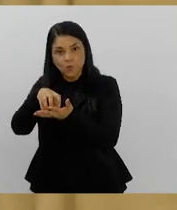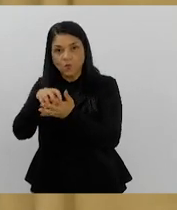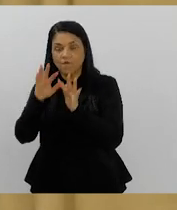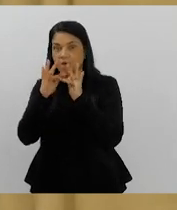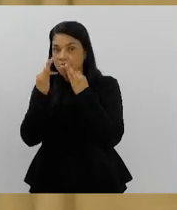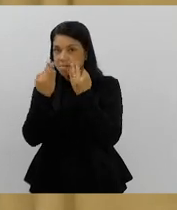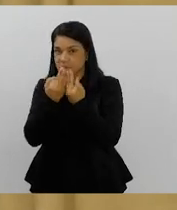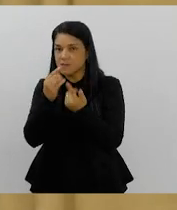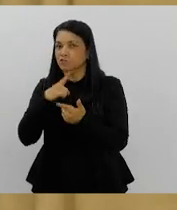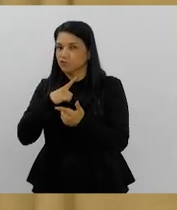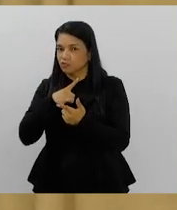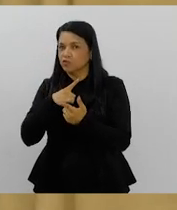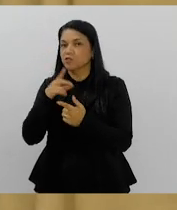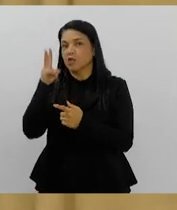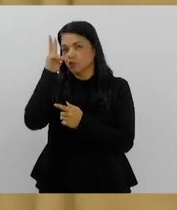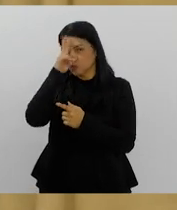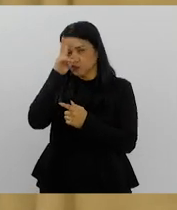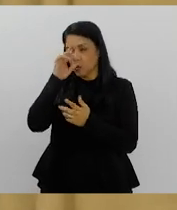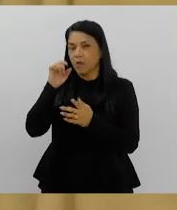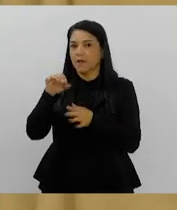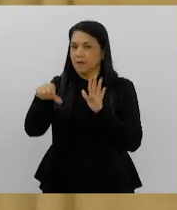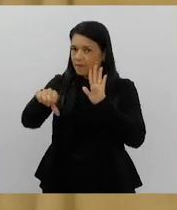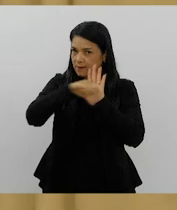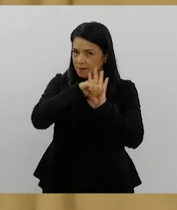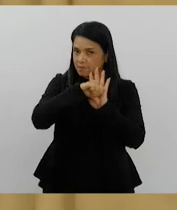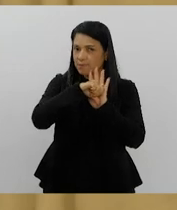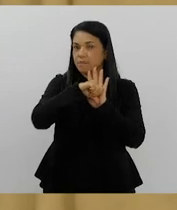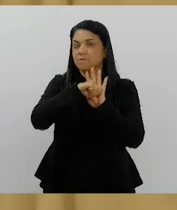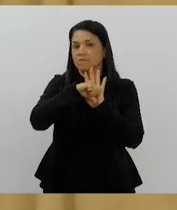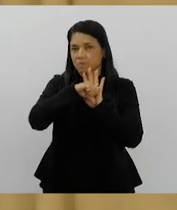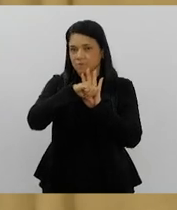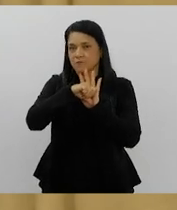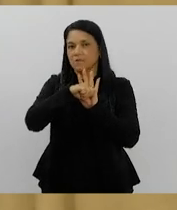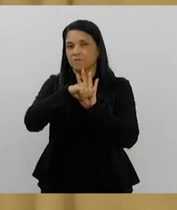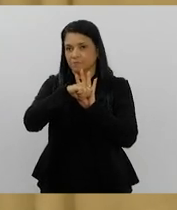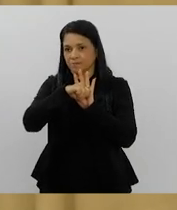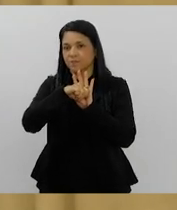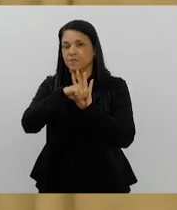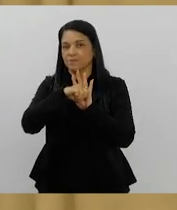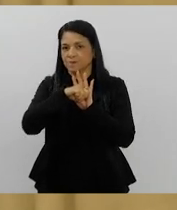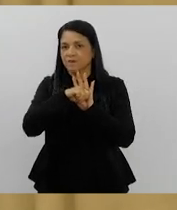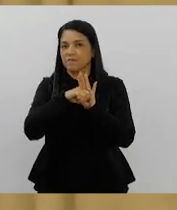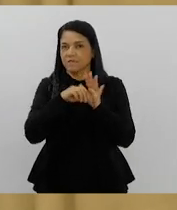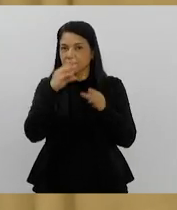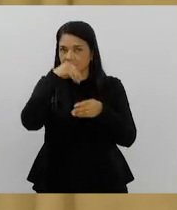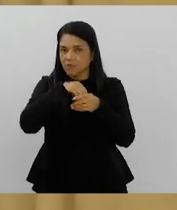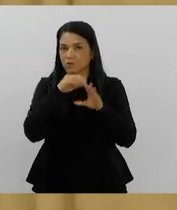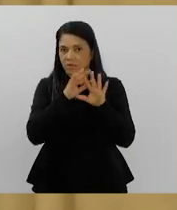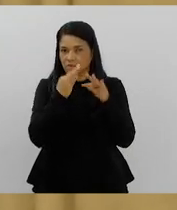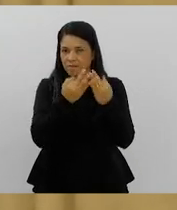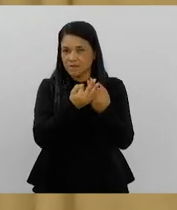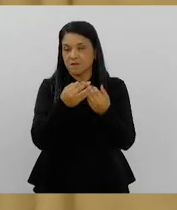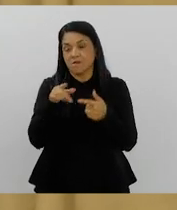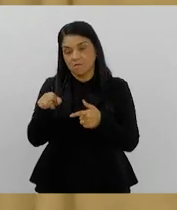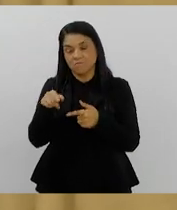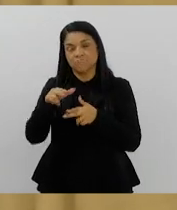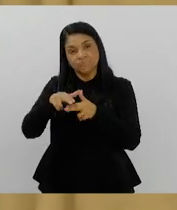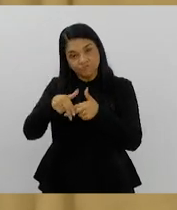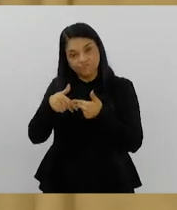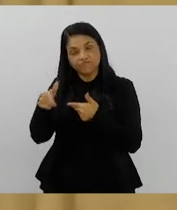tinha um histórico de criminalidade e que, por isso, ele teria fácil acesso à arma de